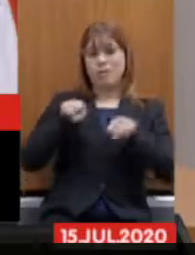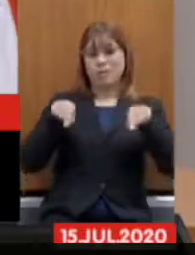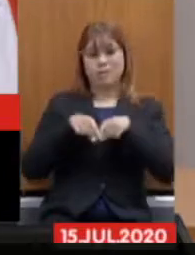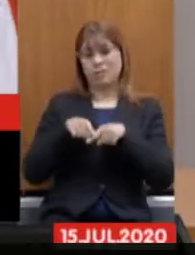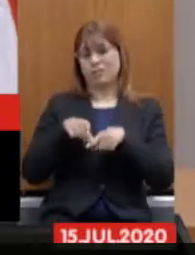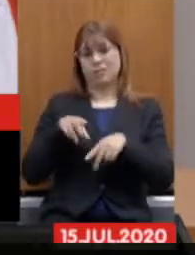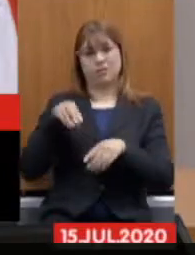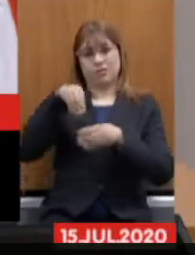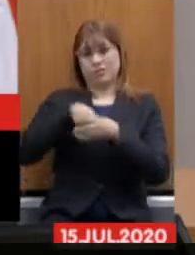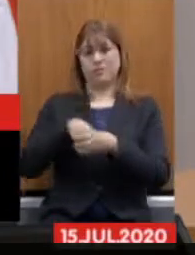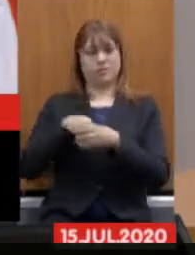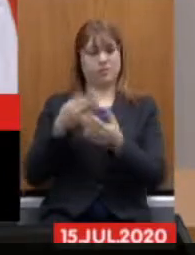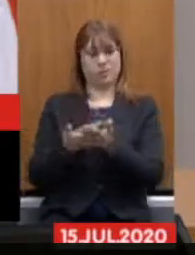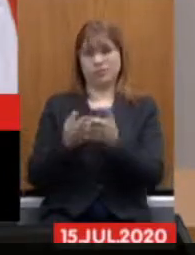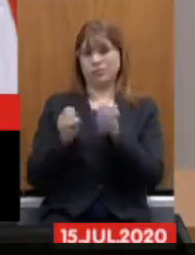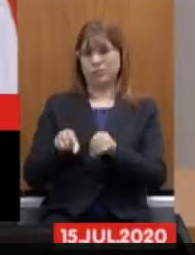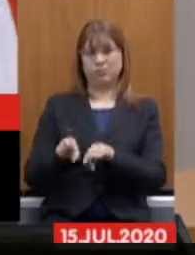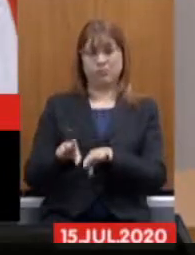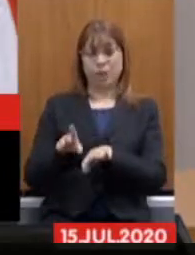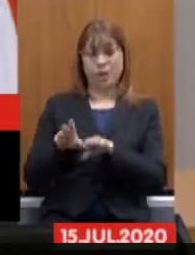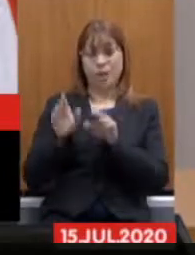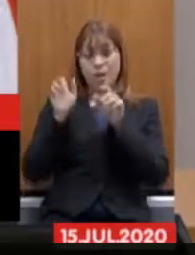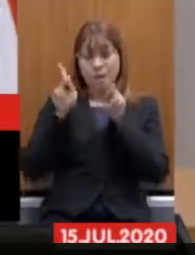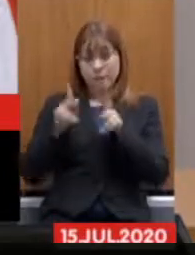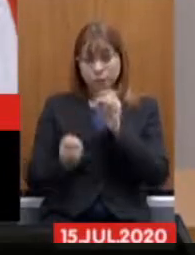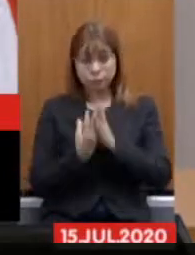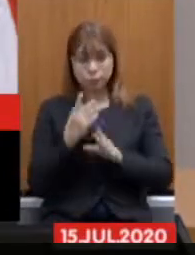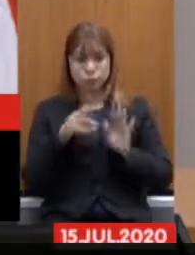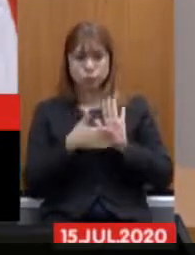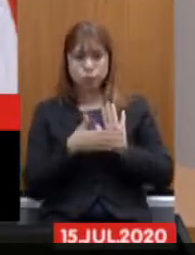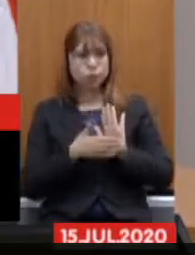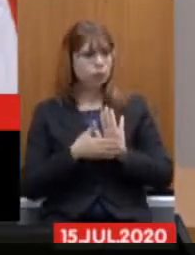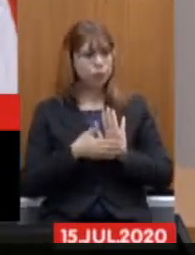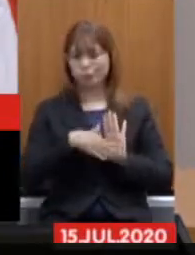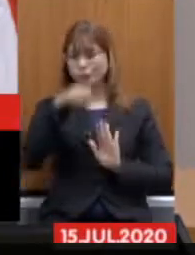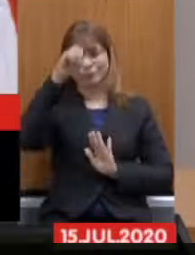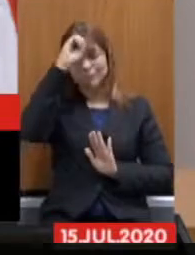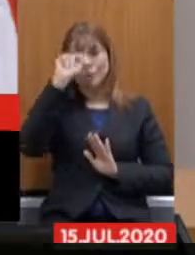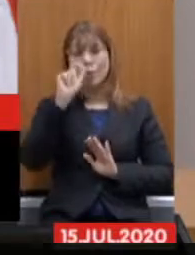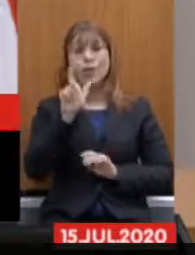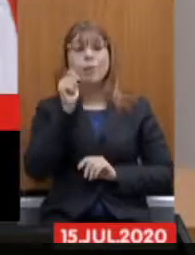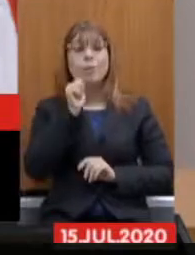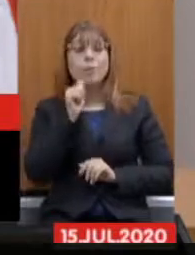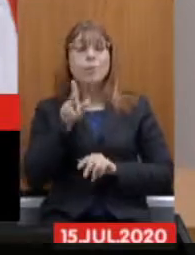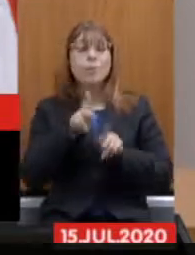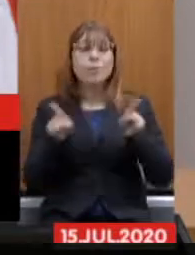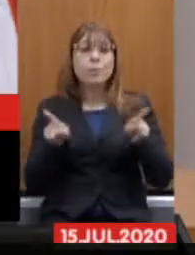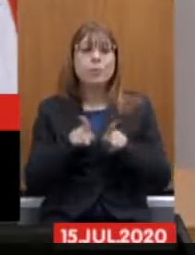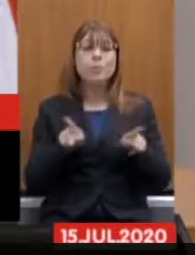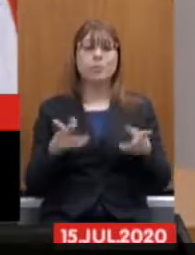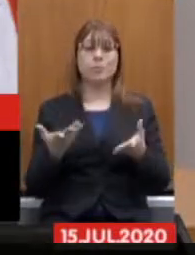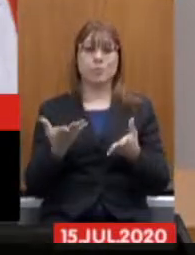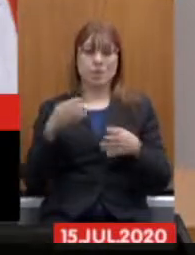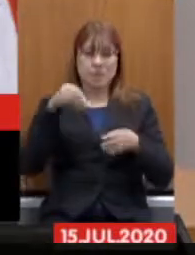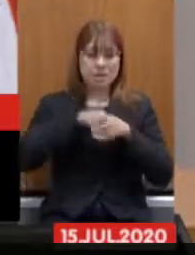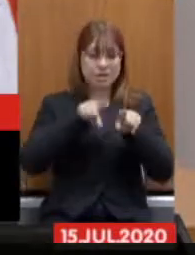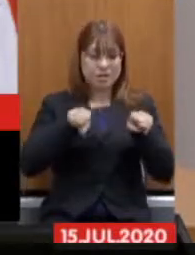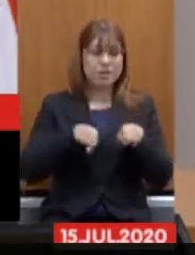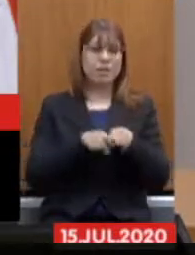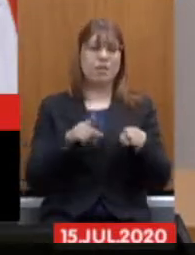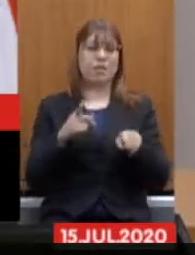quem fez essa proposta não sabe o que as professoras do estado de minas gerais enfrentam